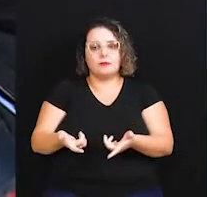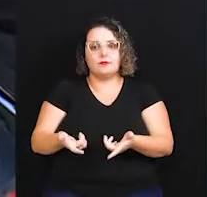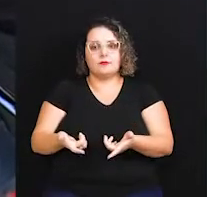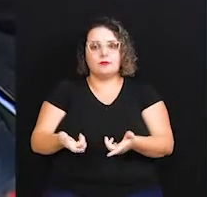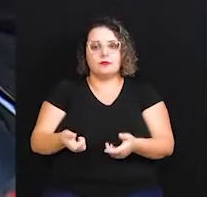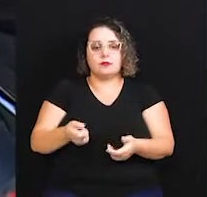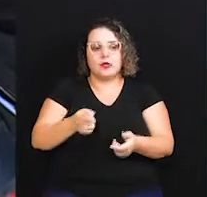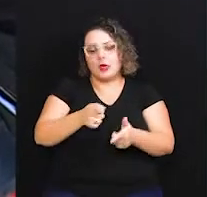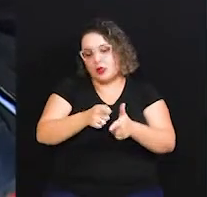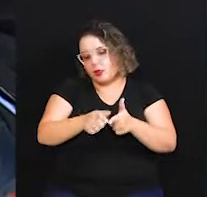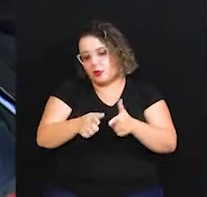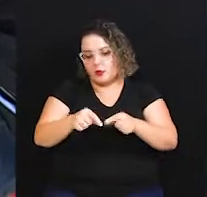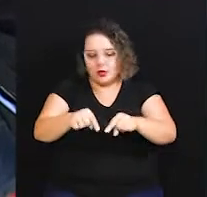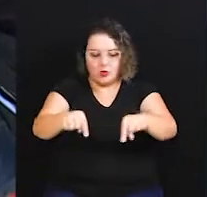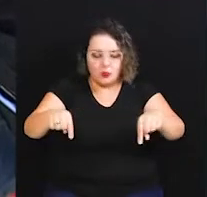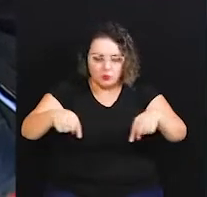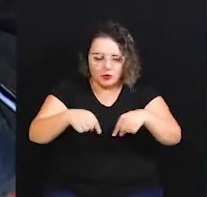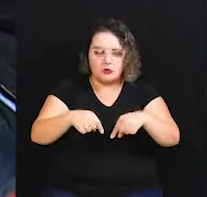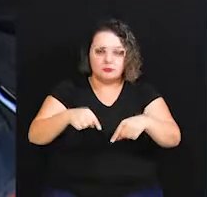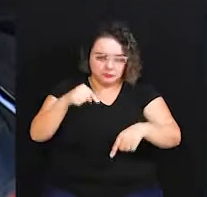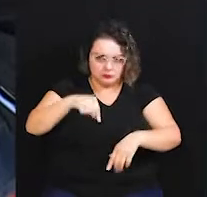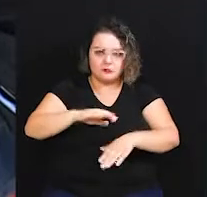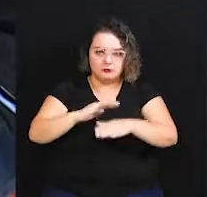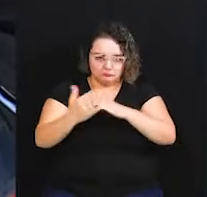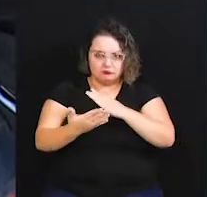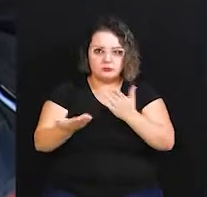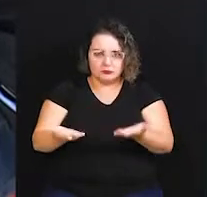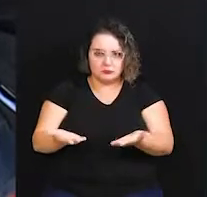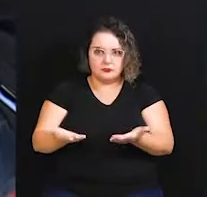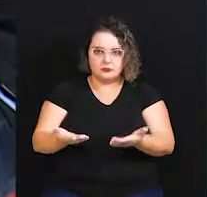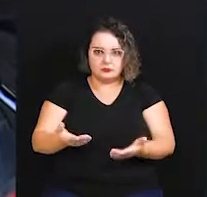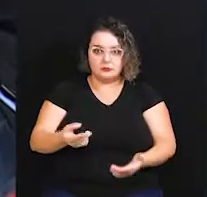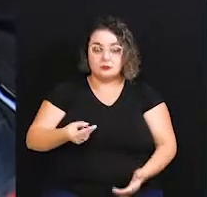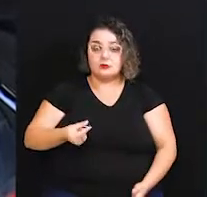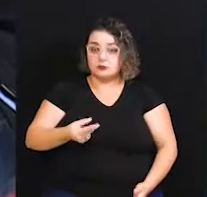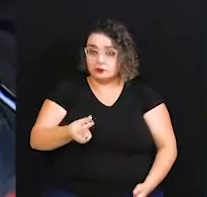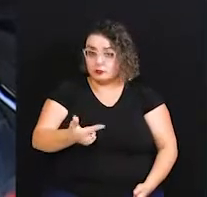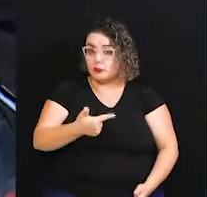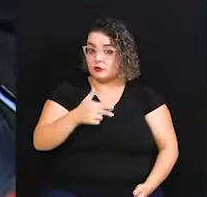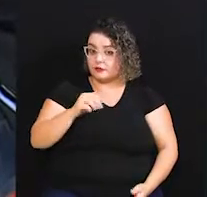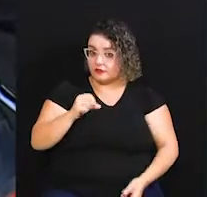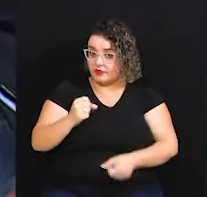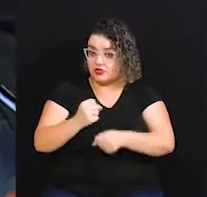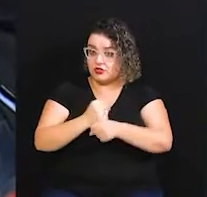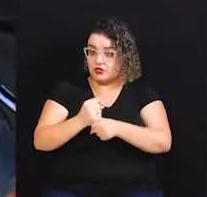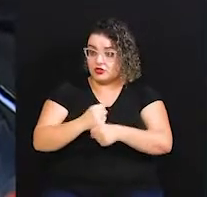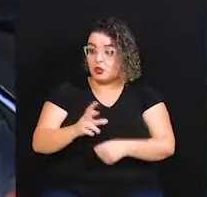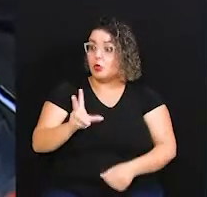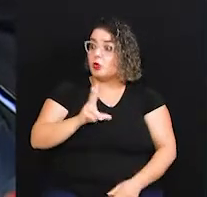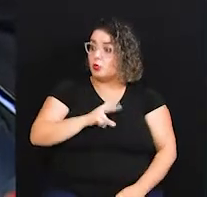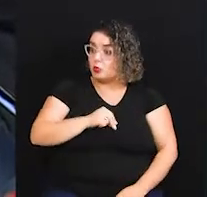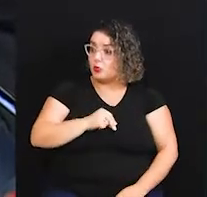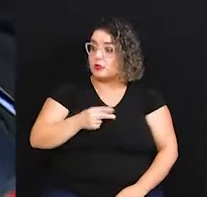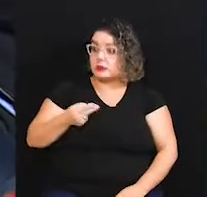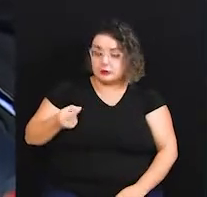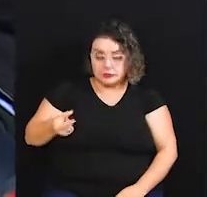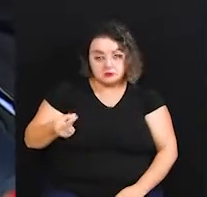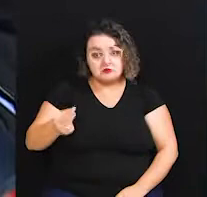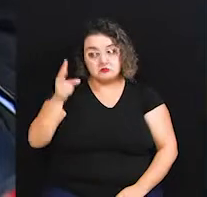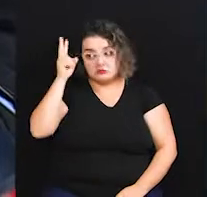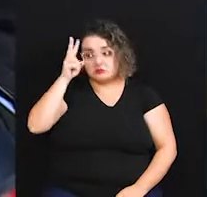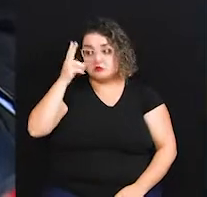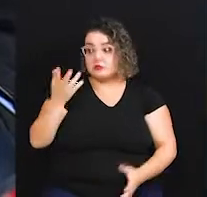locar um salãozinho aqui mesmo no bairro, onde a Anelo funcionou por 20 anos. Nossa, bastante tempo. Então